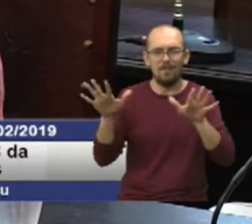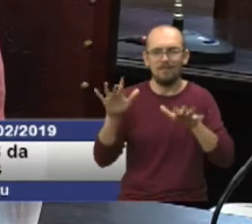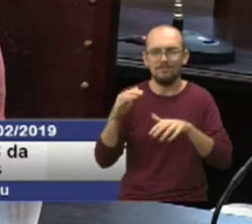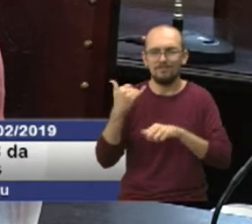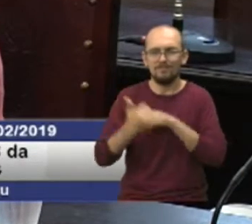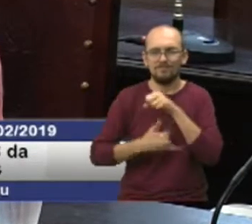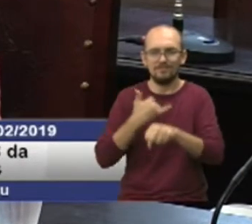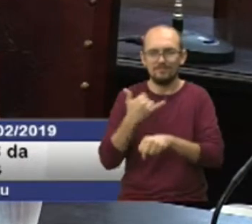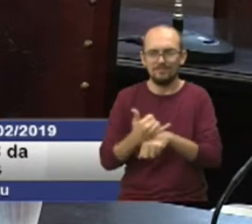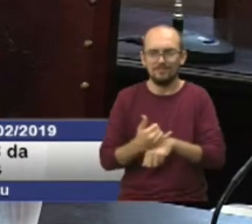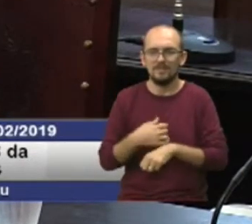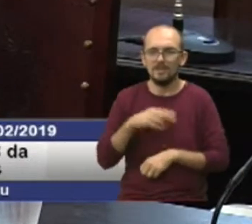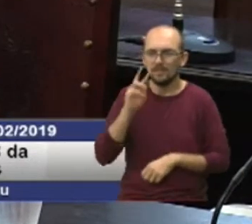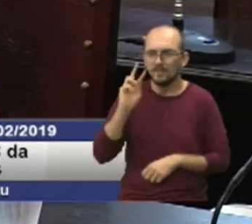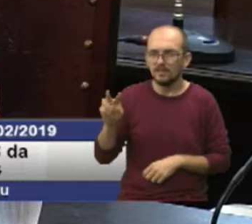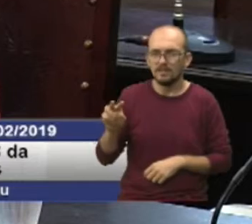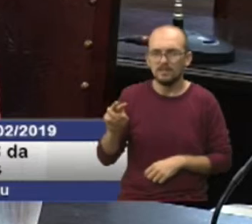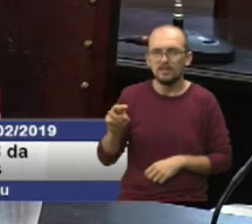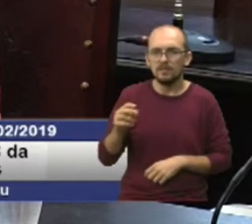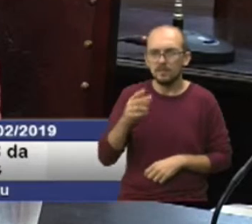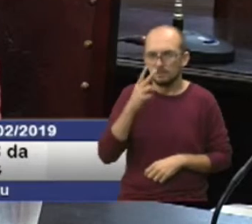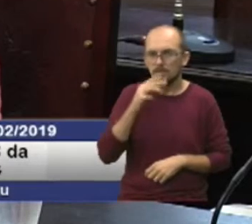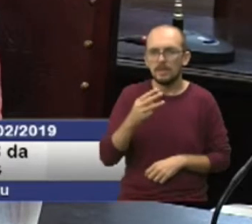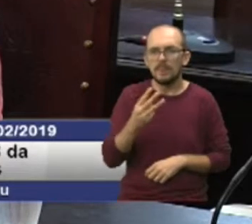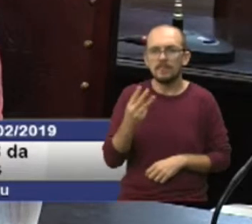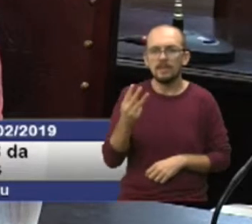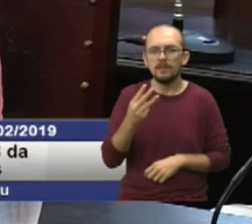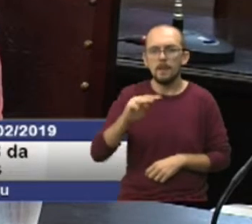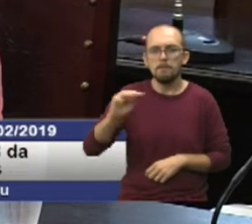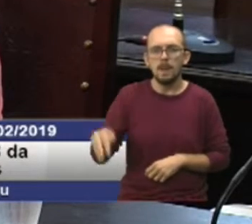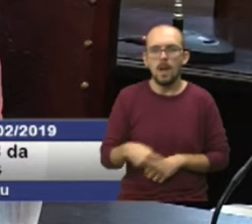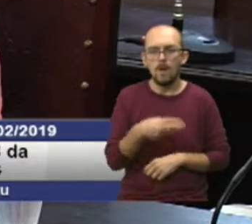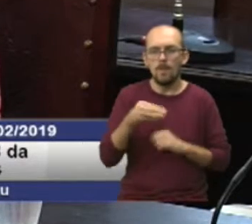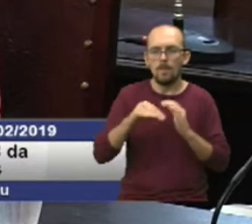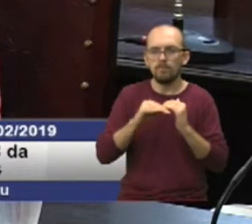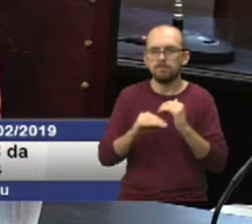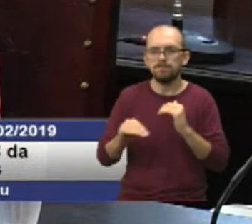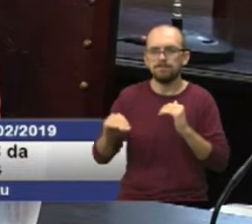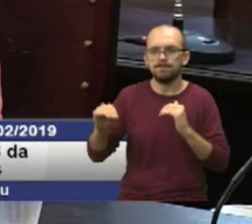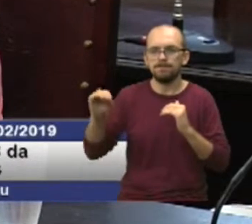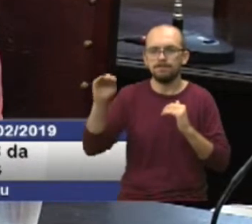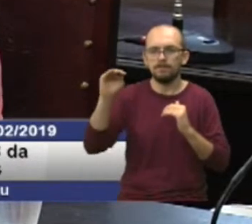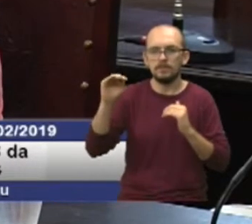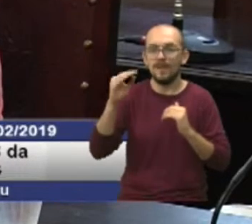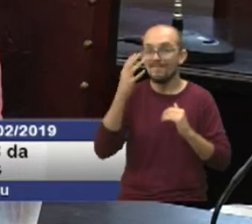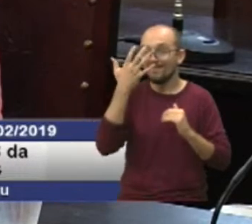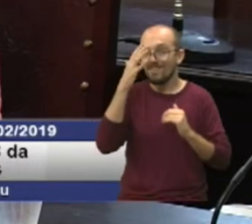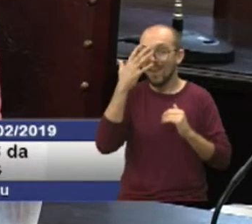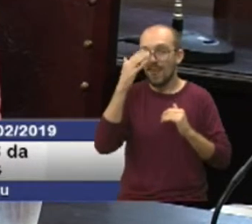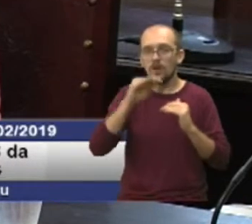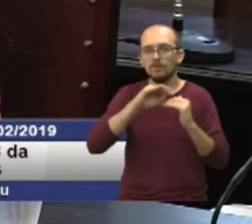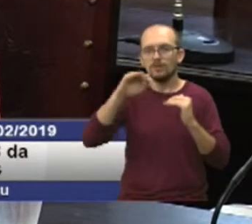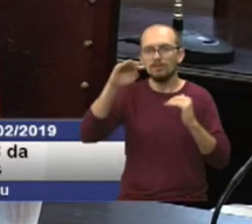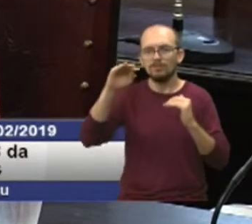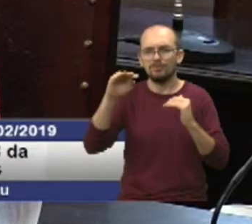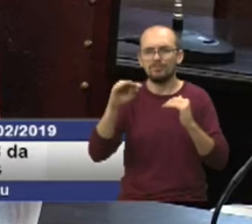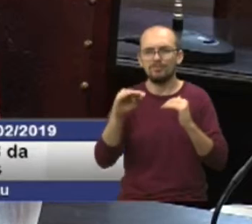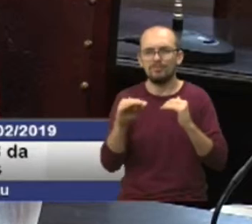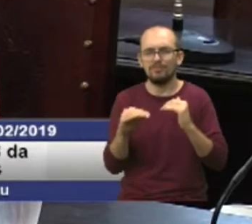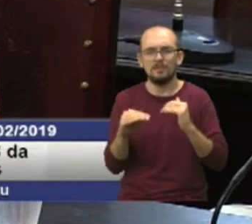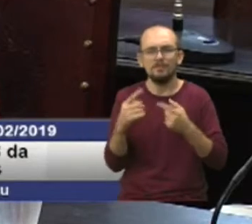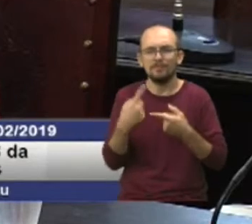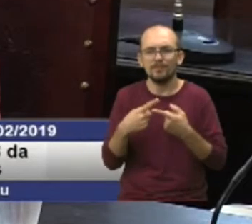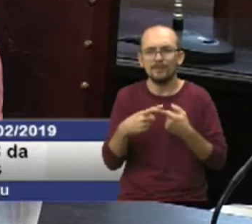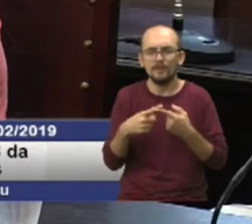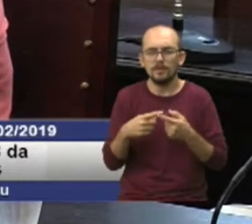pegou, tinha dado um superávit de 33 milhões. Depois, entrando em fevereiro, já não era mais aquilo. Você pode dar uma explicação disso? Eu